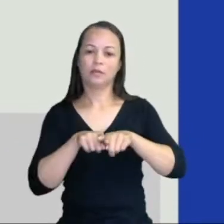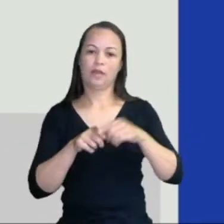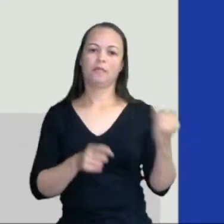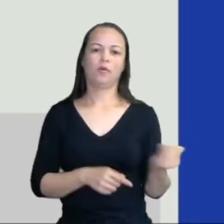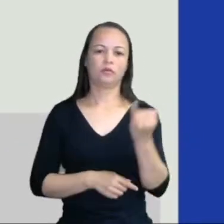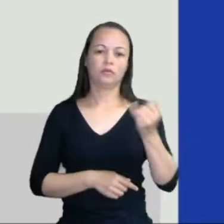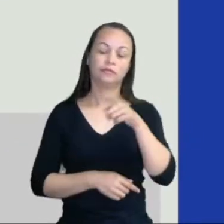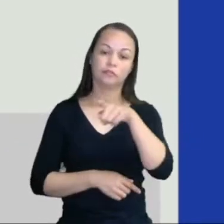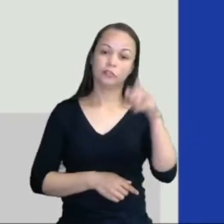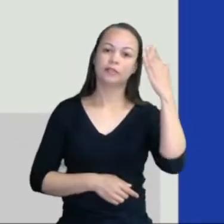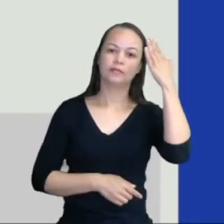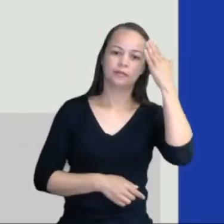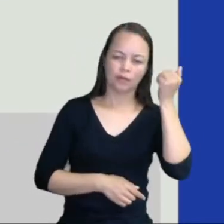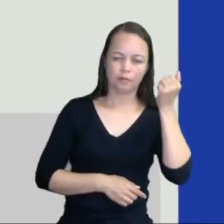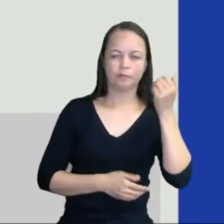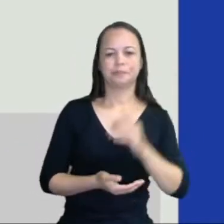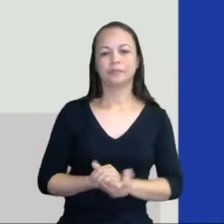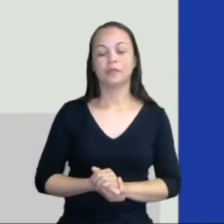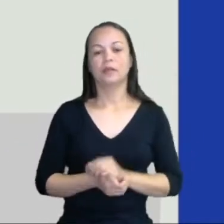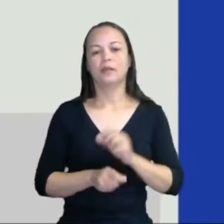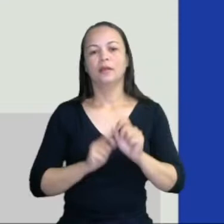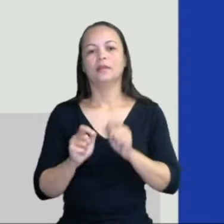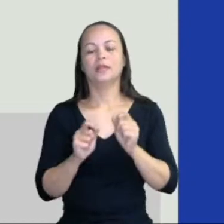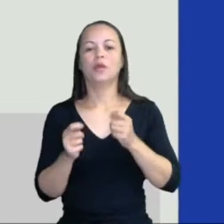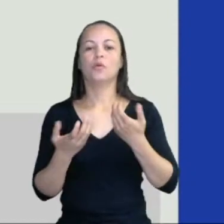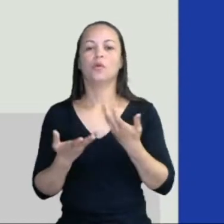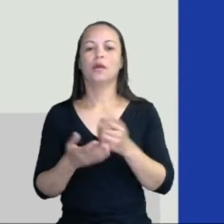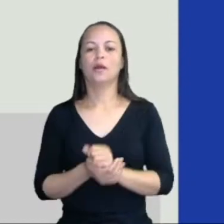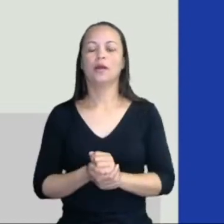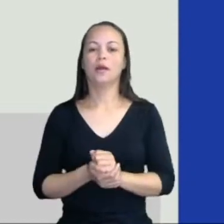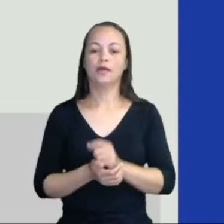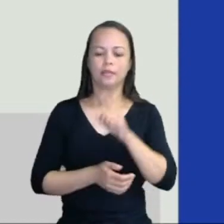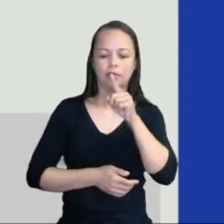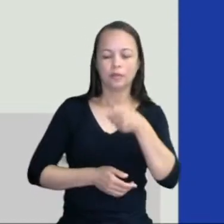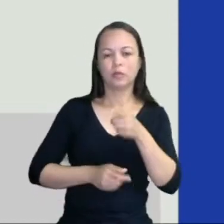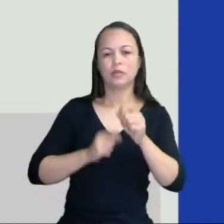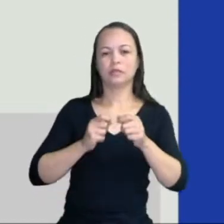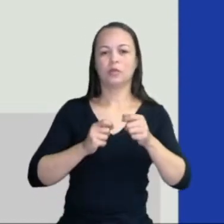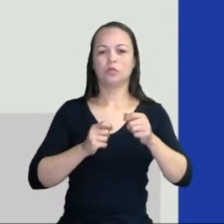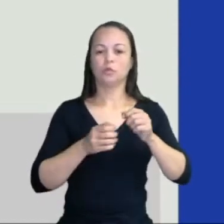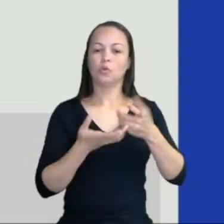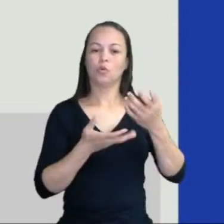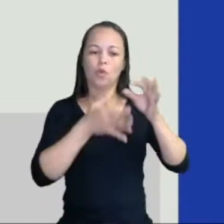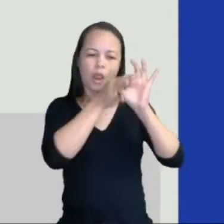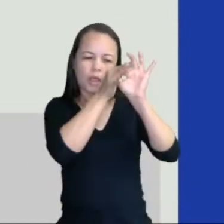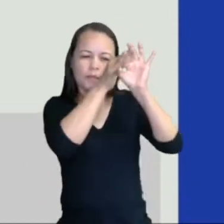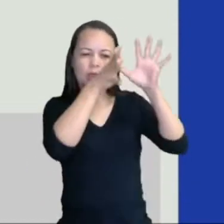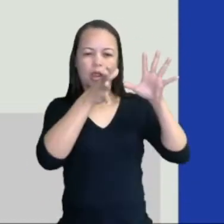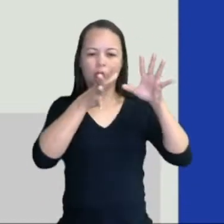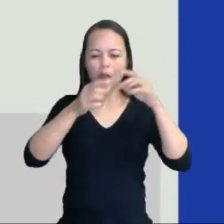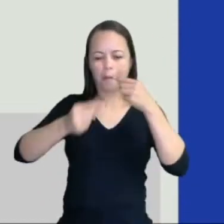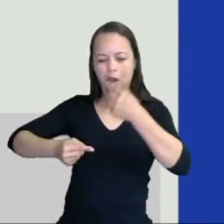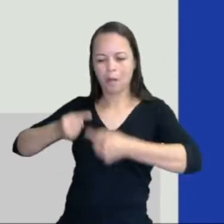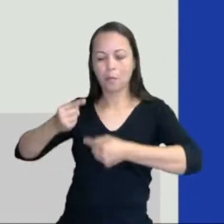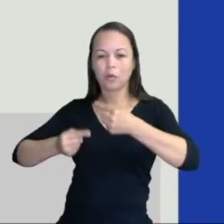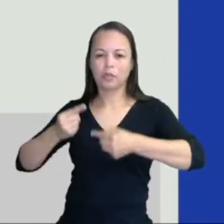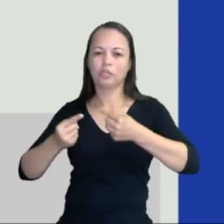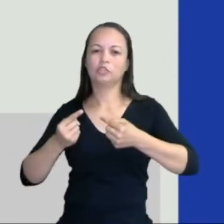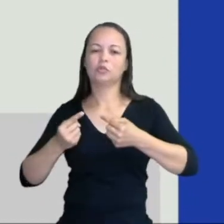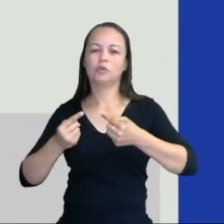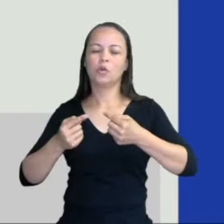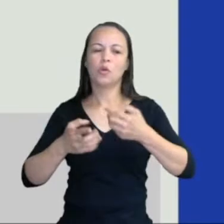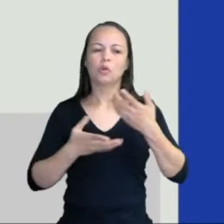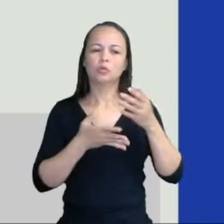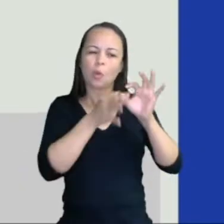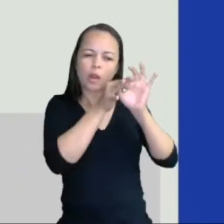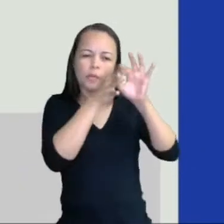saberem disso. A denominação que eu dou do liberalismo para a política, do liberalismo para a ciência, do